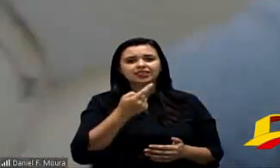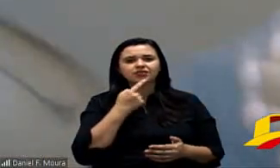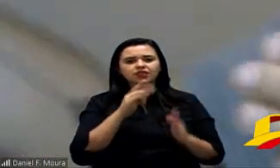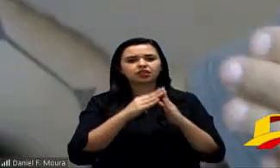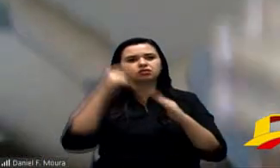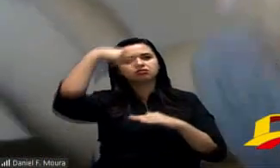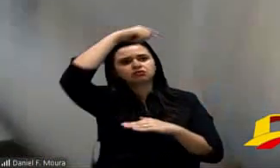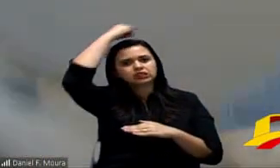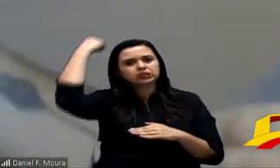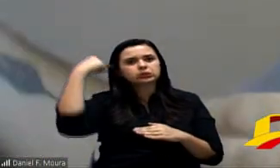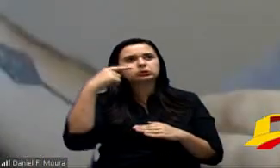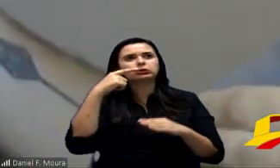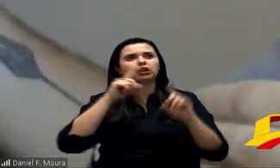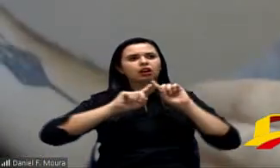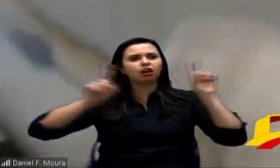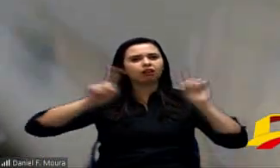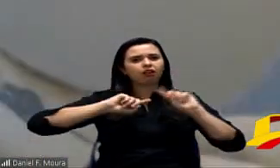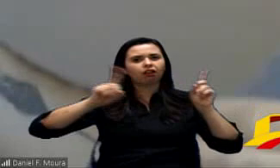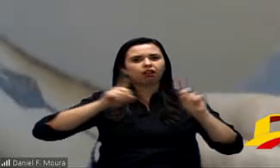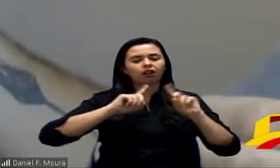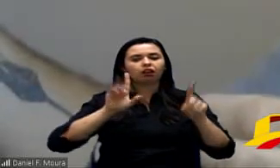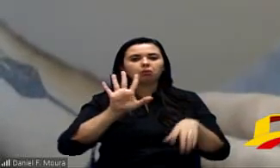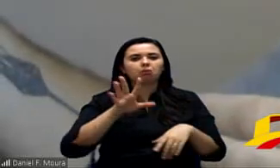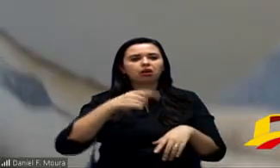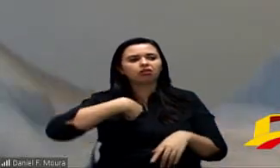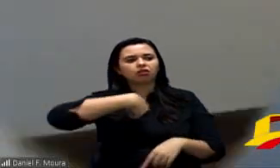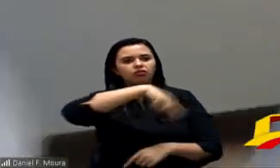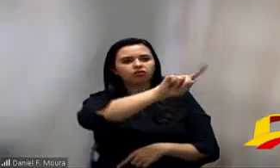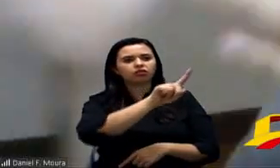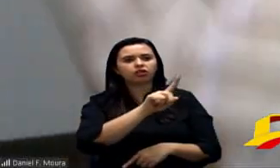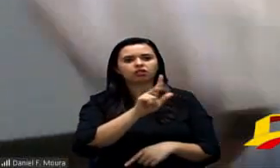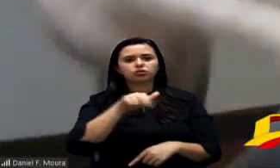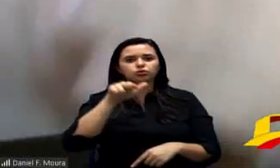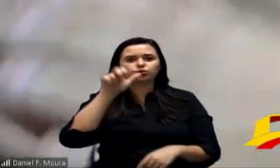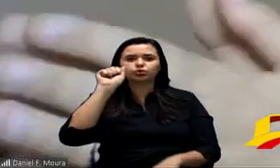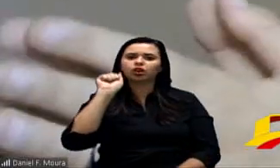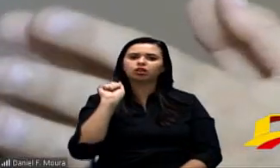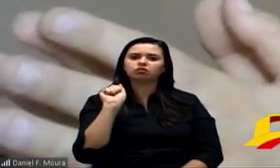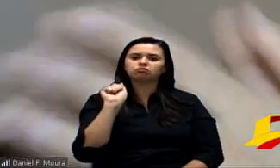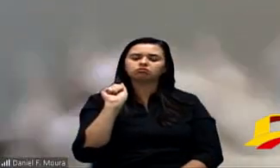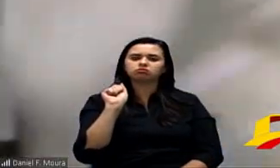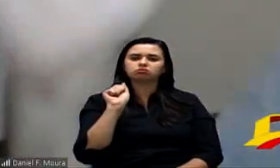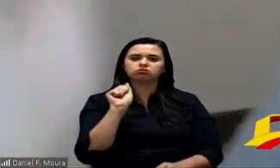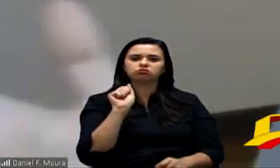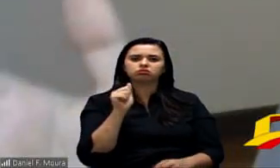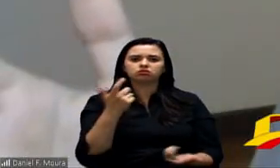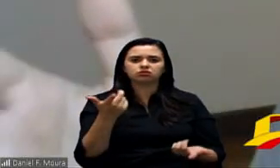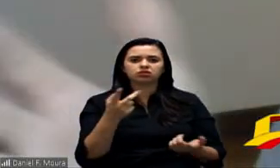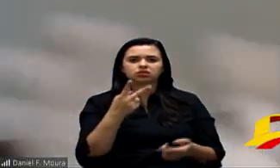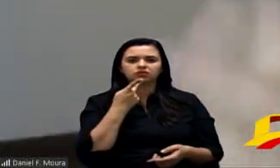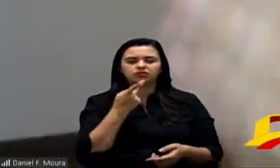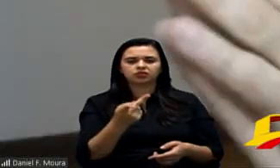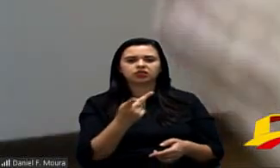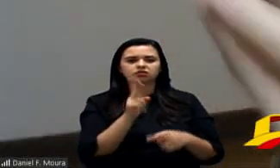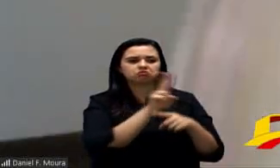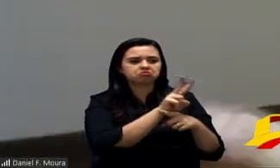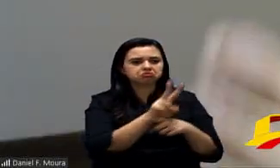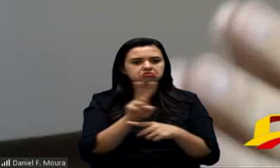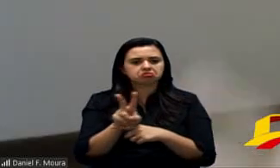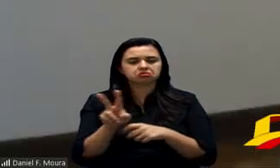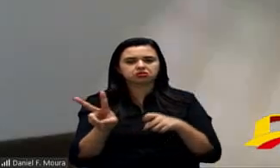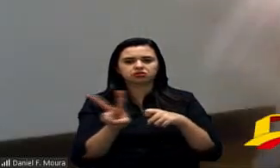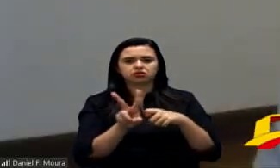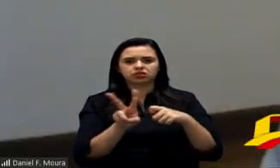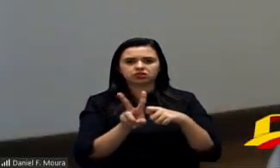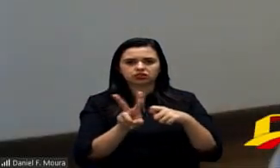foi na SEMA que fiscaliza o santuário, licencia o santuário. Não tem fiscalização do veterinário. Se a RNB vai lá, a Secretaria do Meio Ambiente